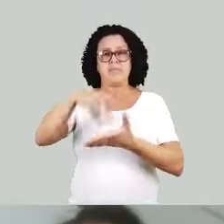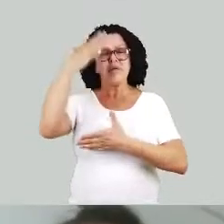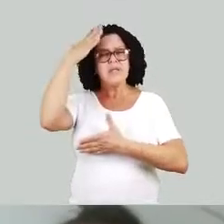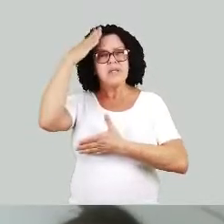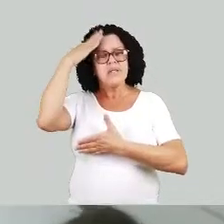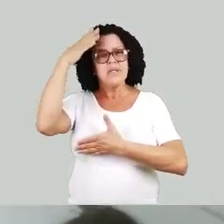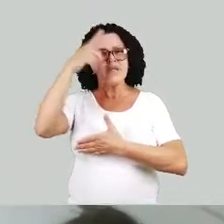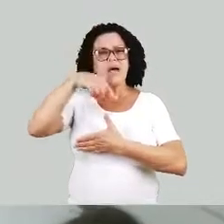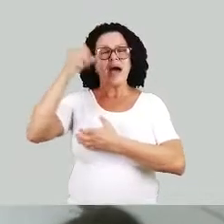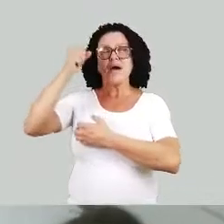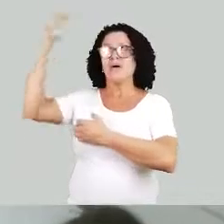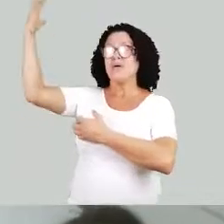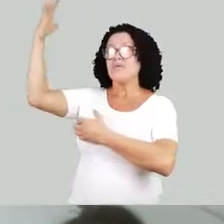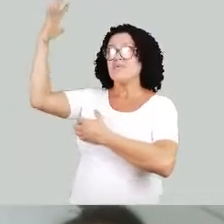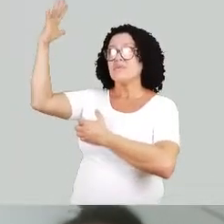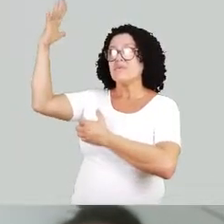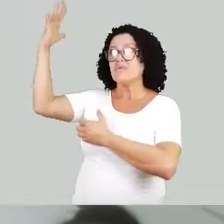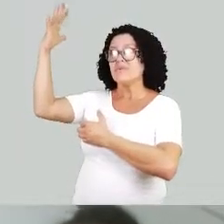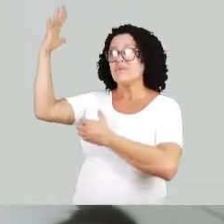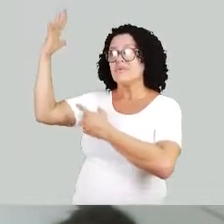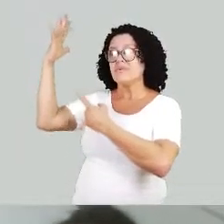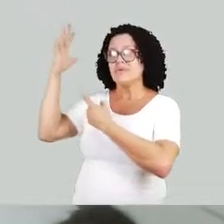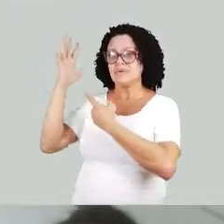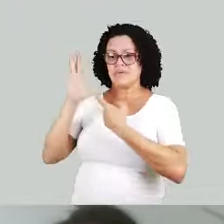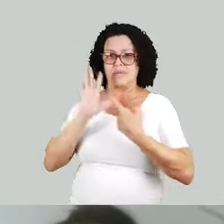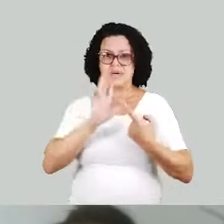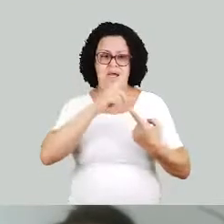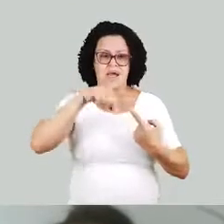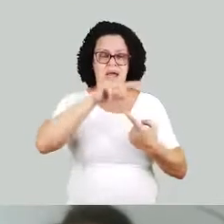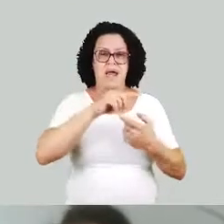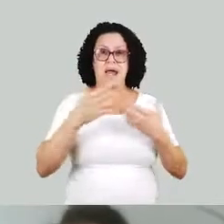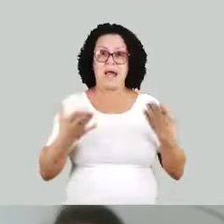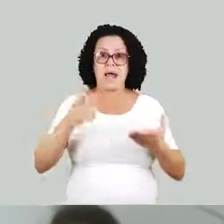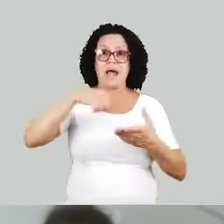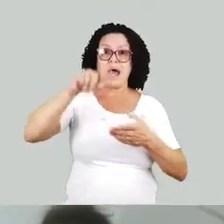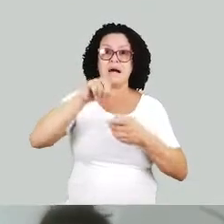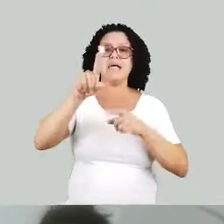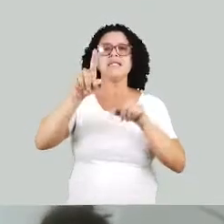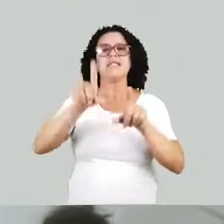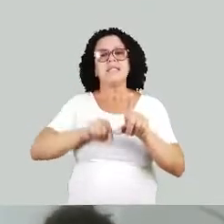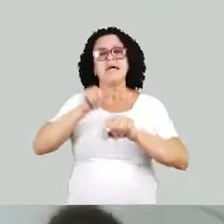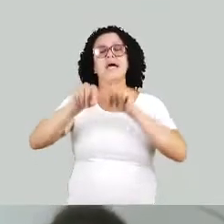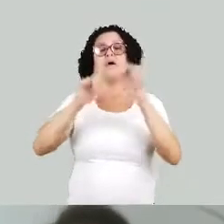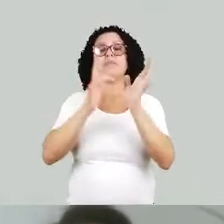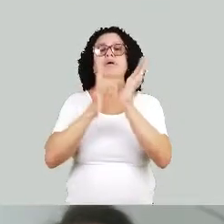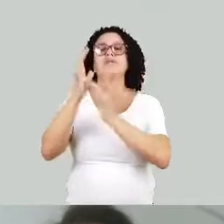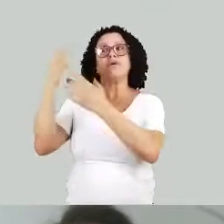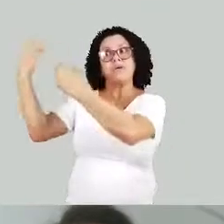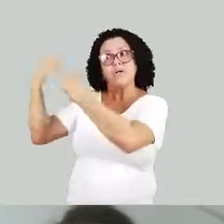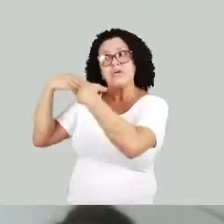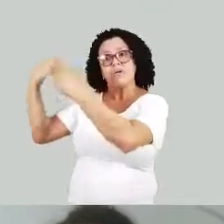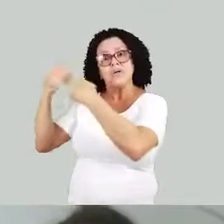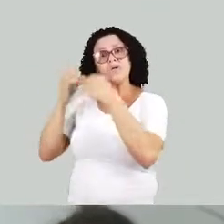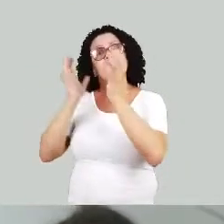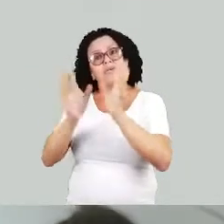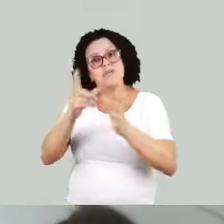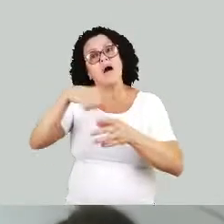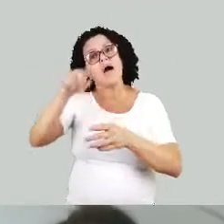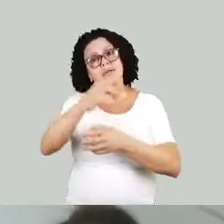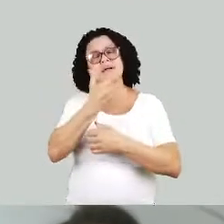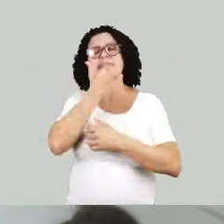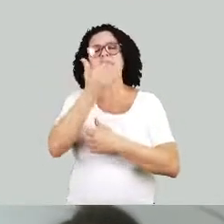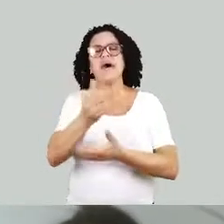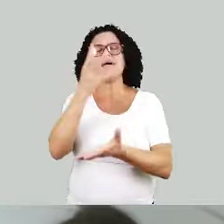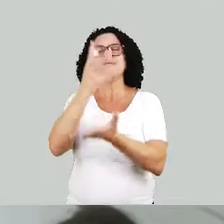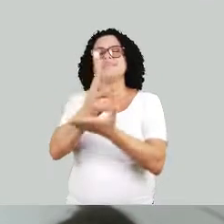ascensão luminosa. Tá? Então, a concessão, no caso indefinida, porque Jesus nos ensinou que devemos